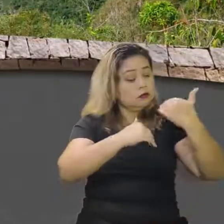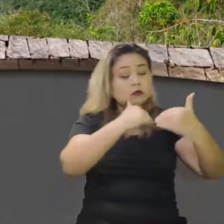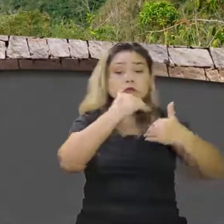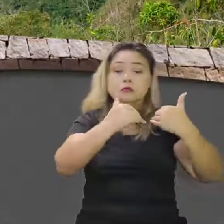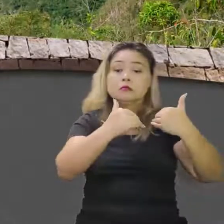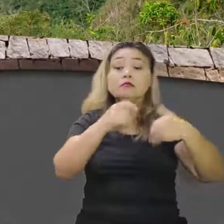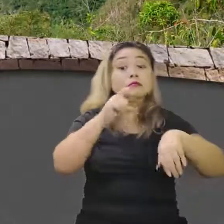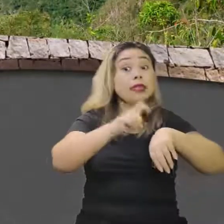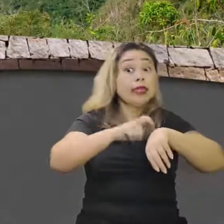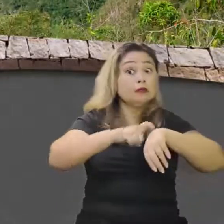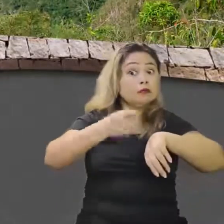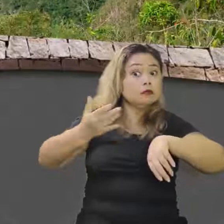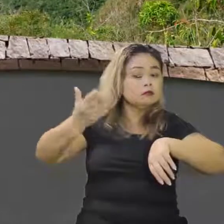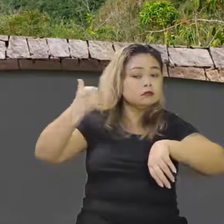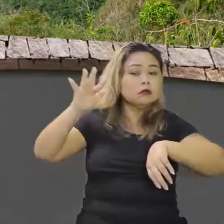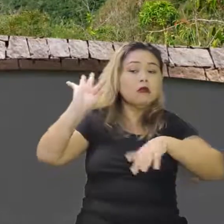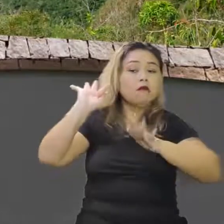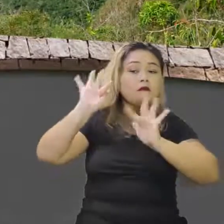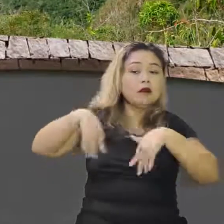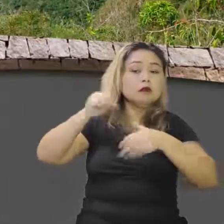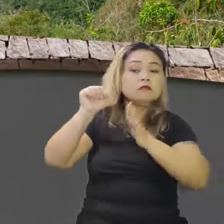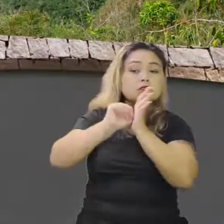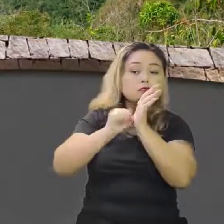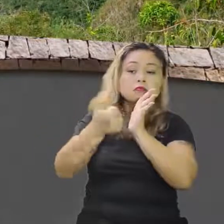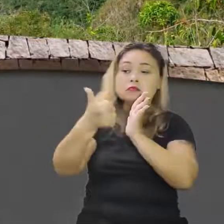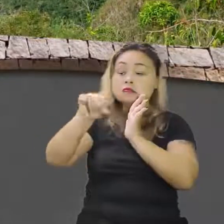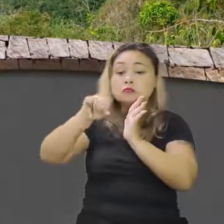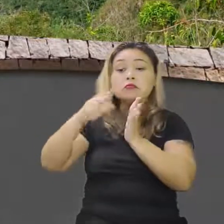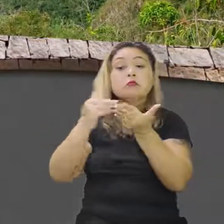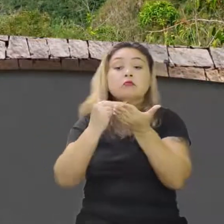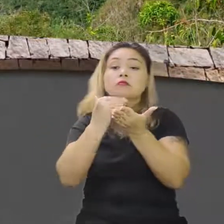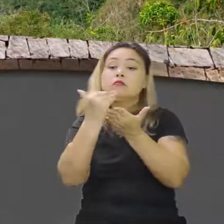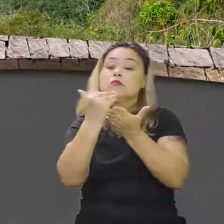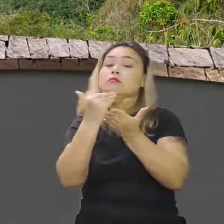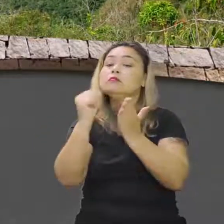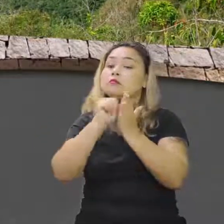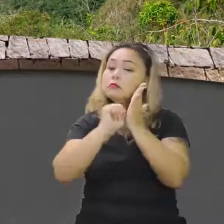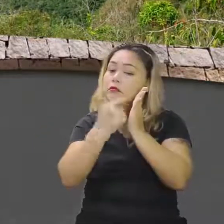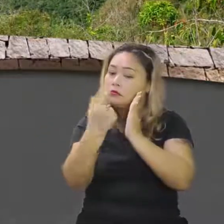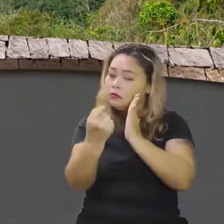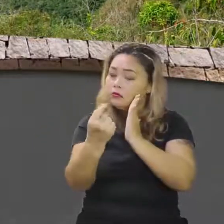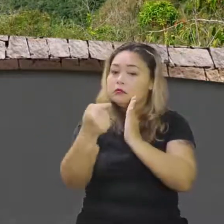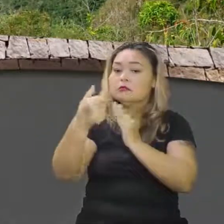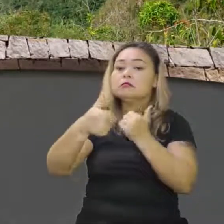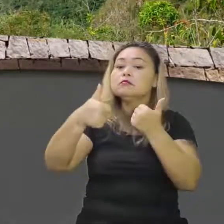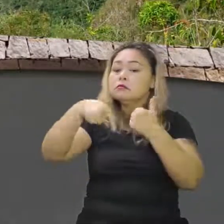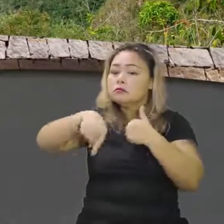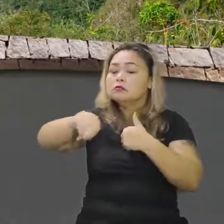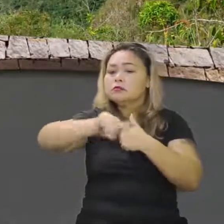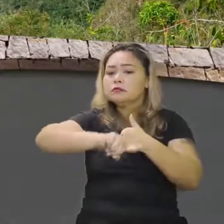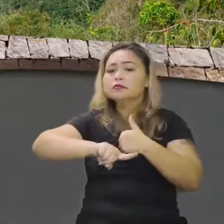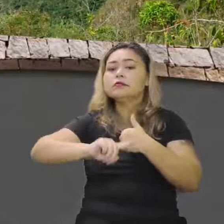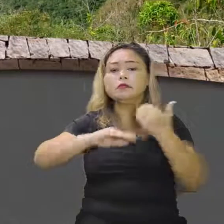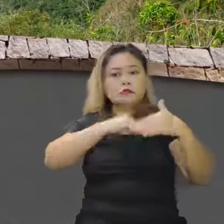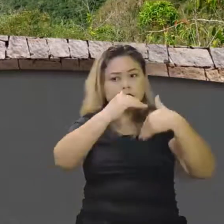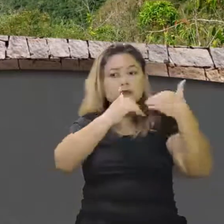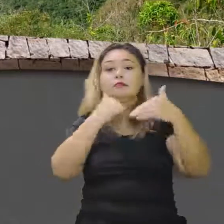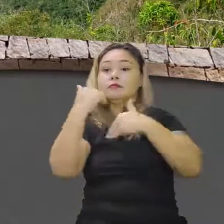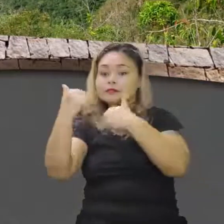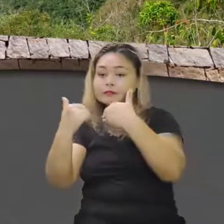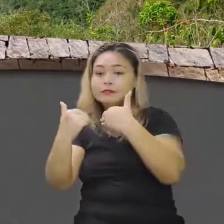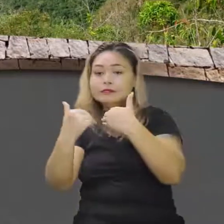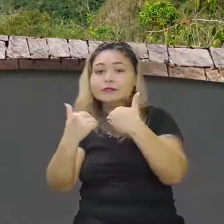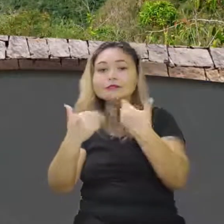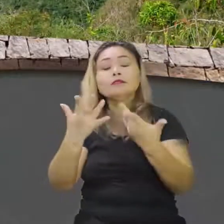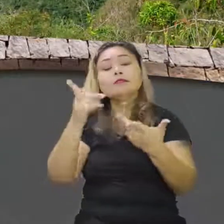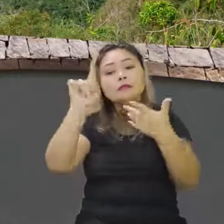desenvolvimento naquele momento, no final do século XIX e início do século XX, aqui estava muito desenvolvido.